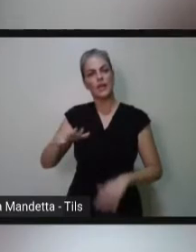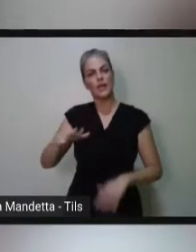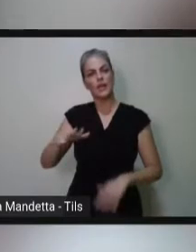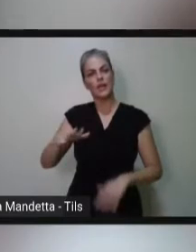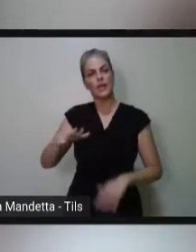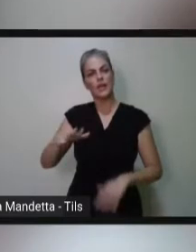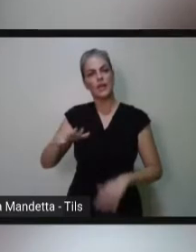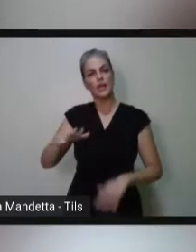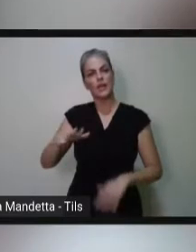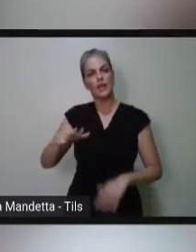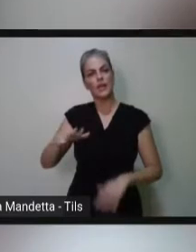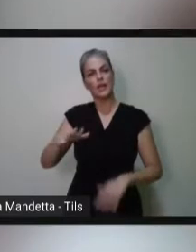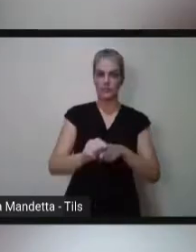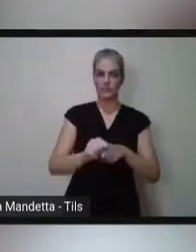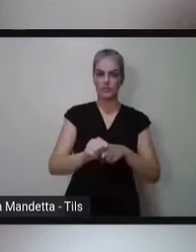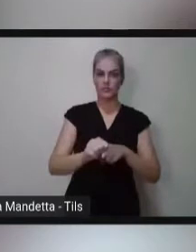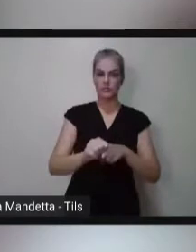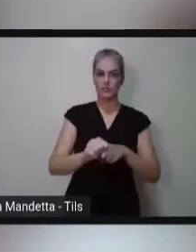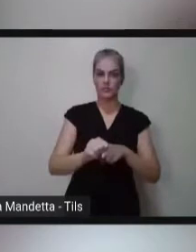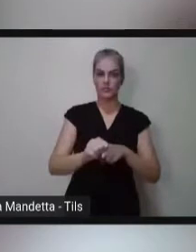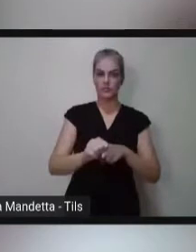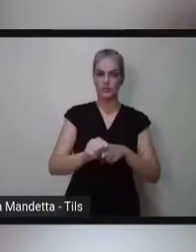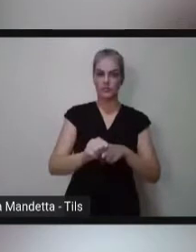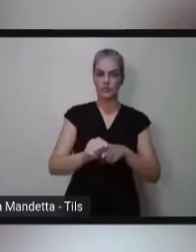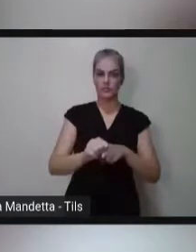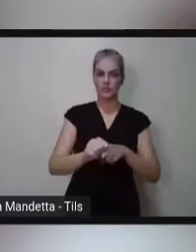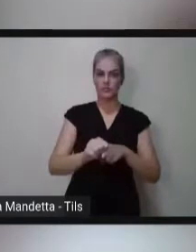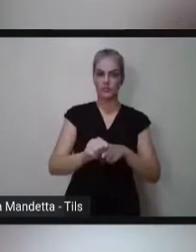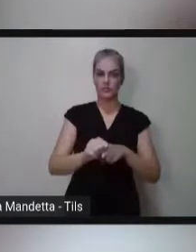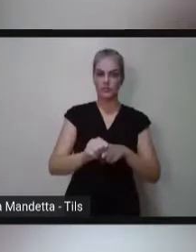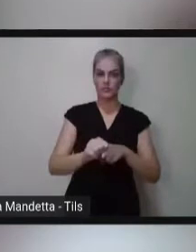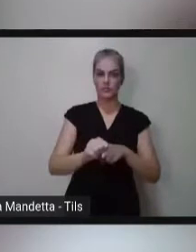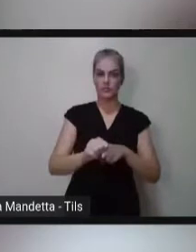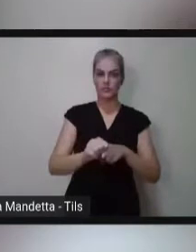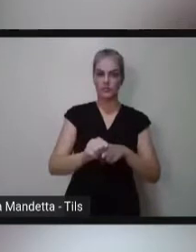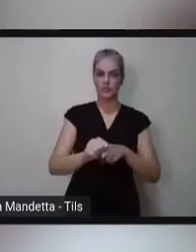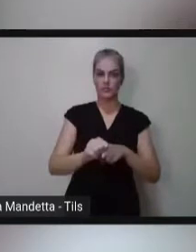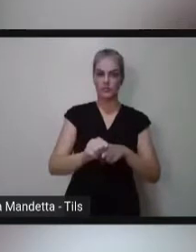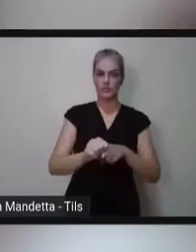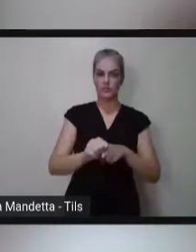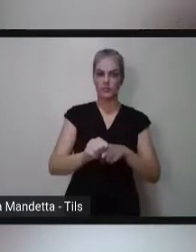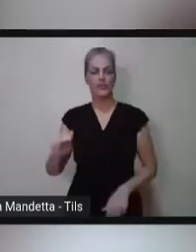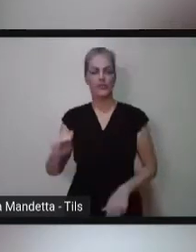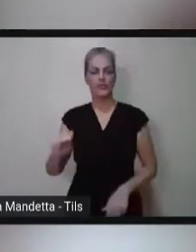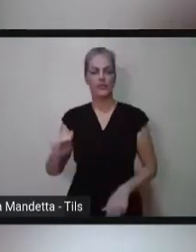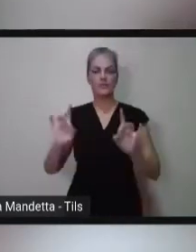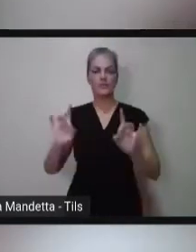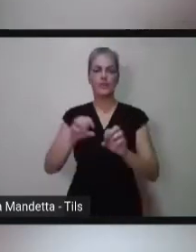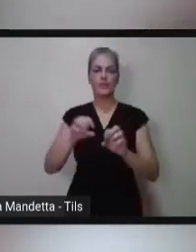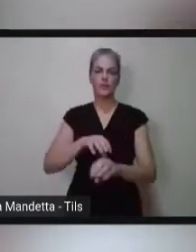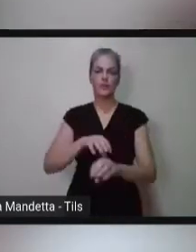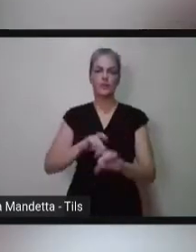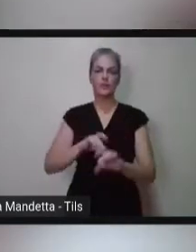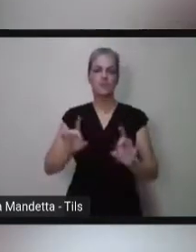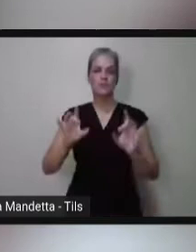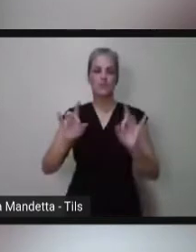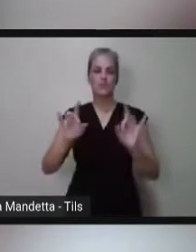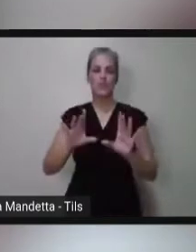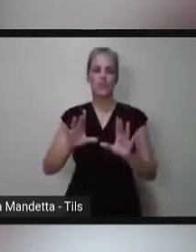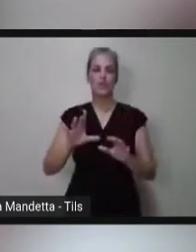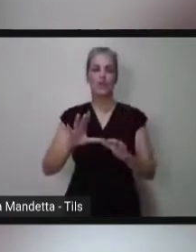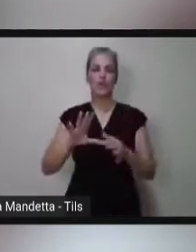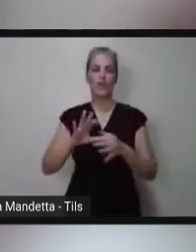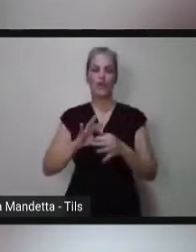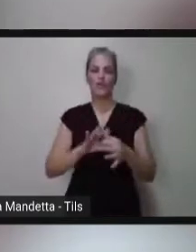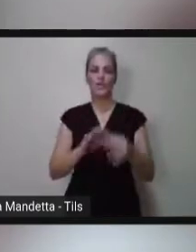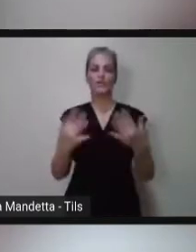curso normal superior pela Faculdade da Região Serrana e especializada em Educação Especial no contexto da